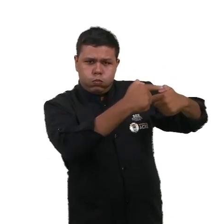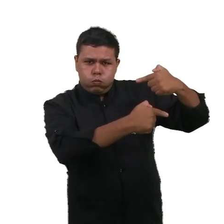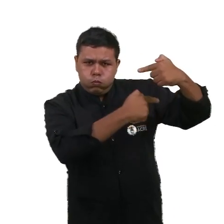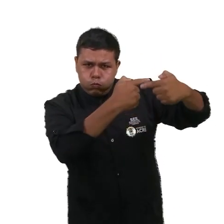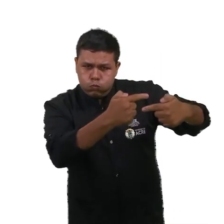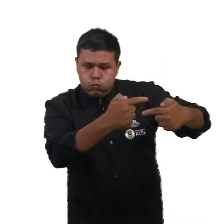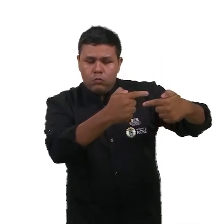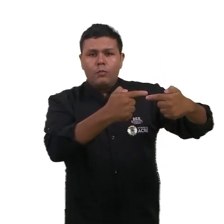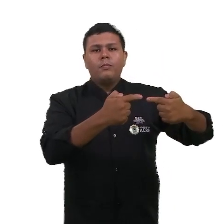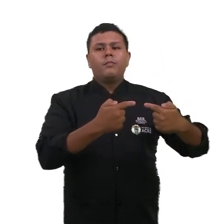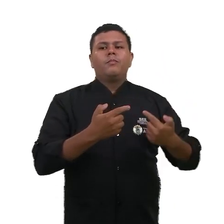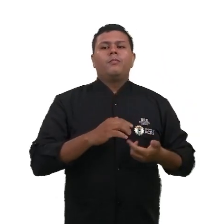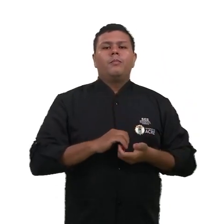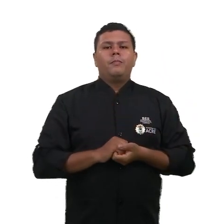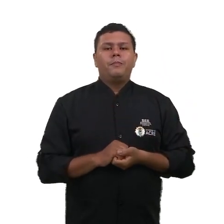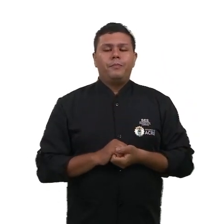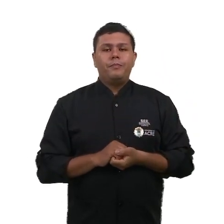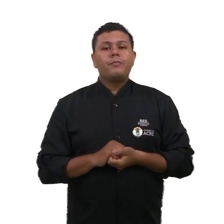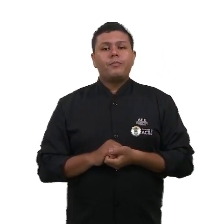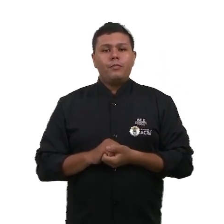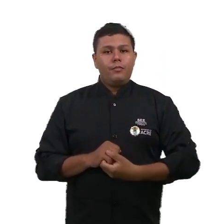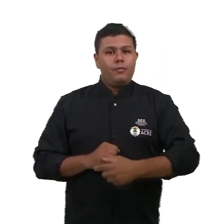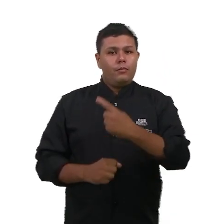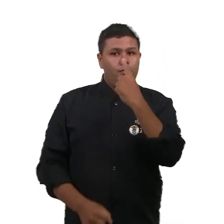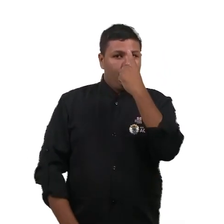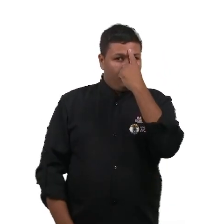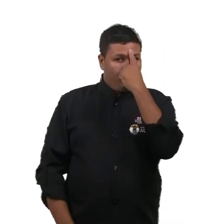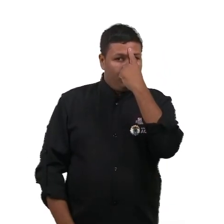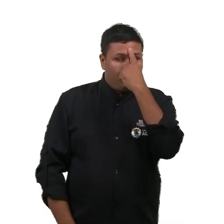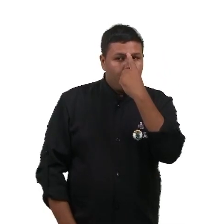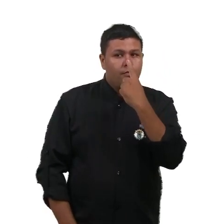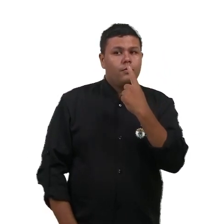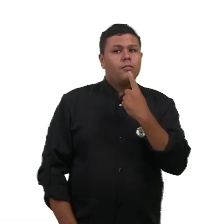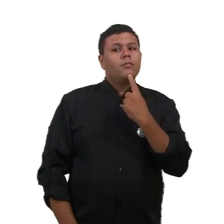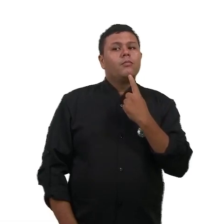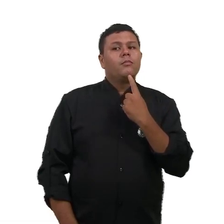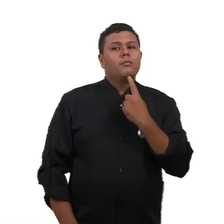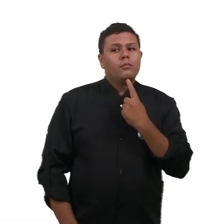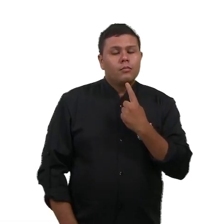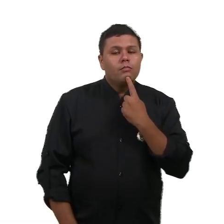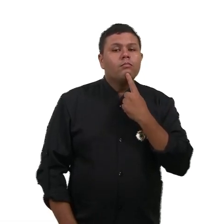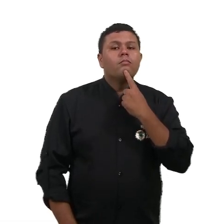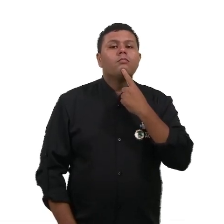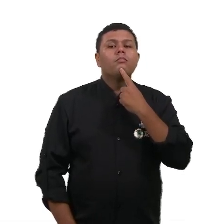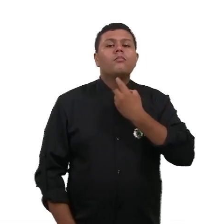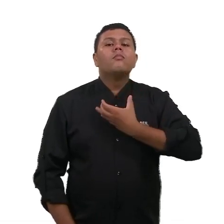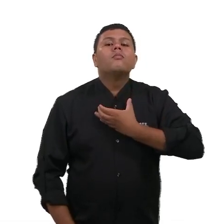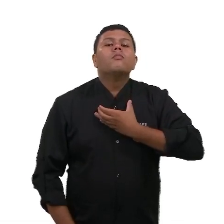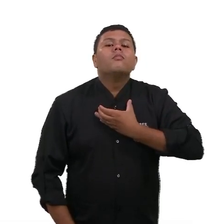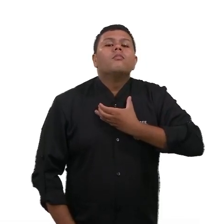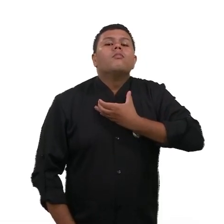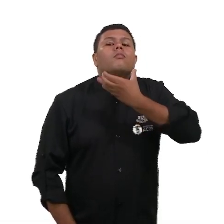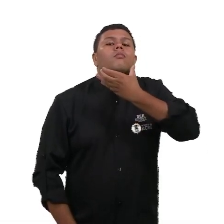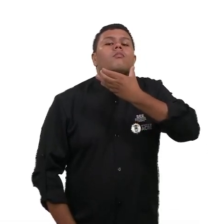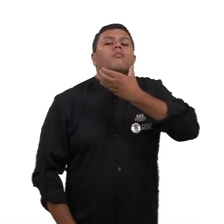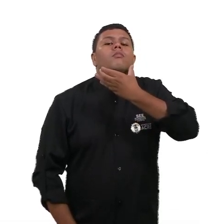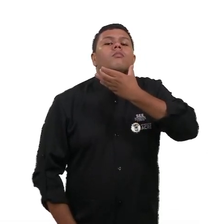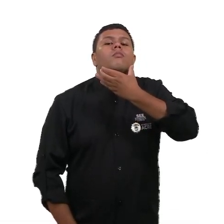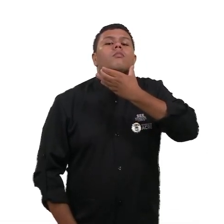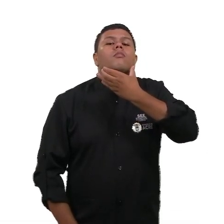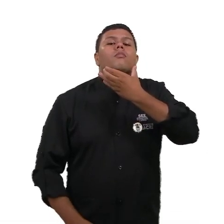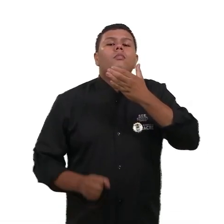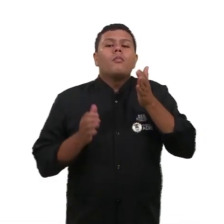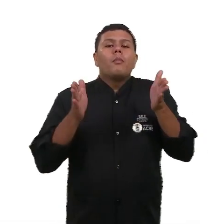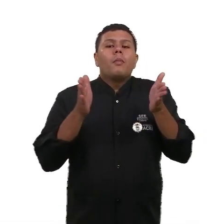tá? Olha aqui, ó, a imagem aqui. Temos a girafa do pescoço curto e temos a girafa